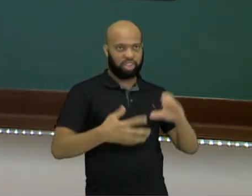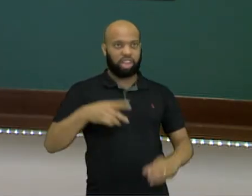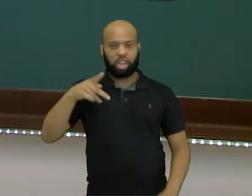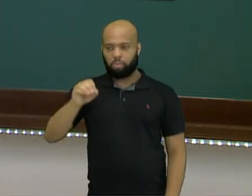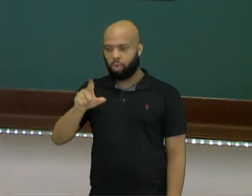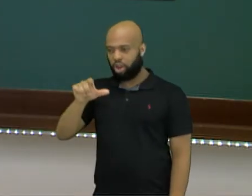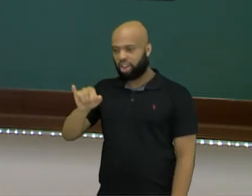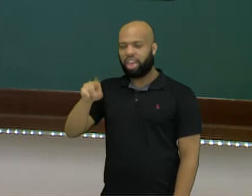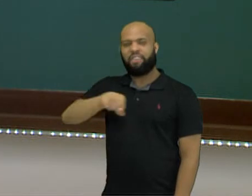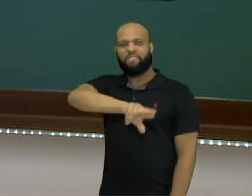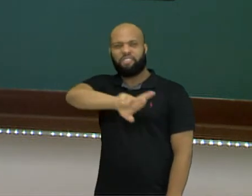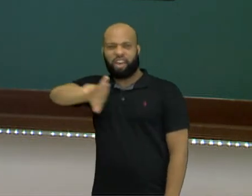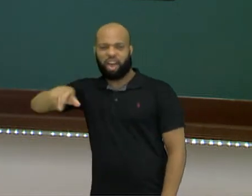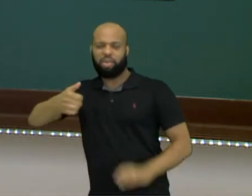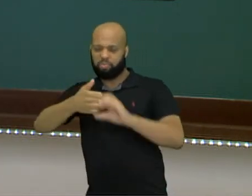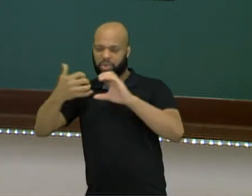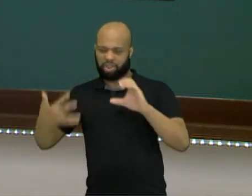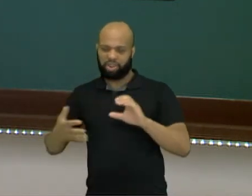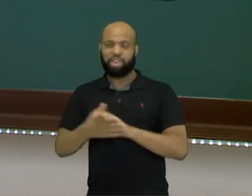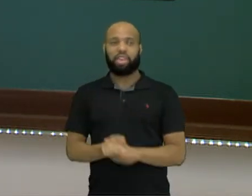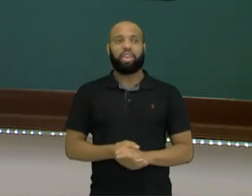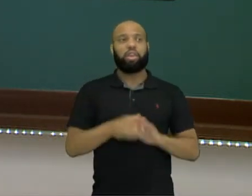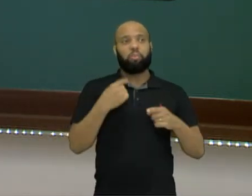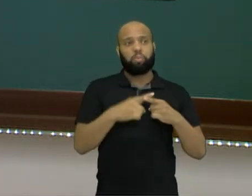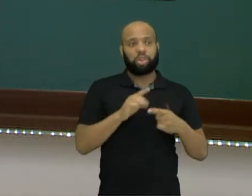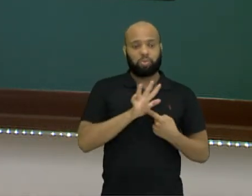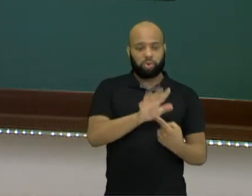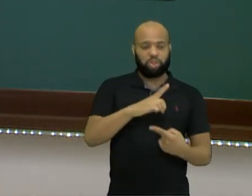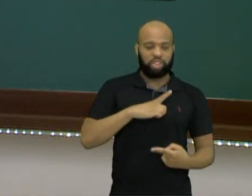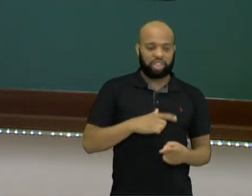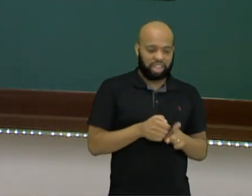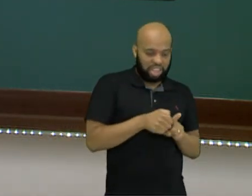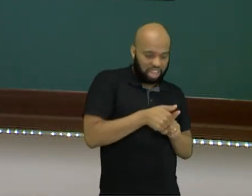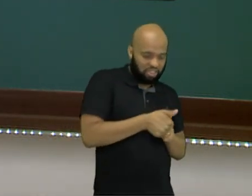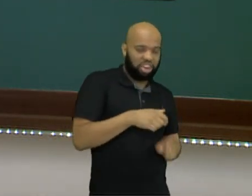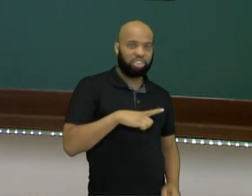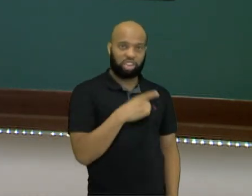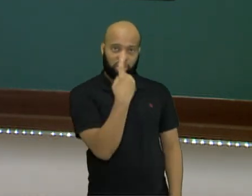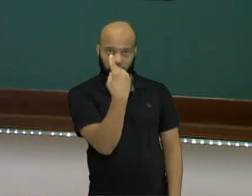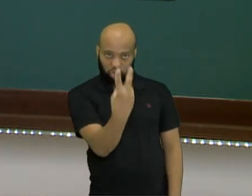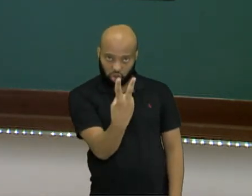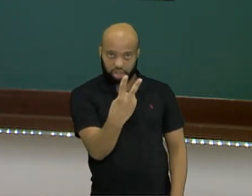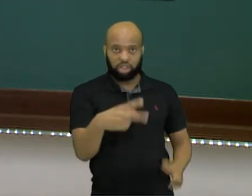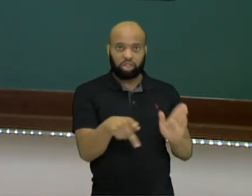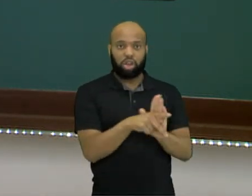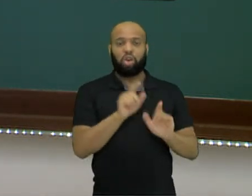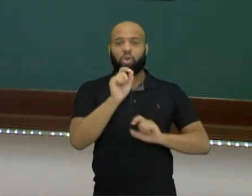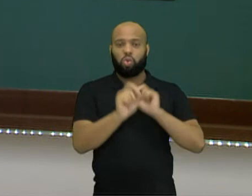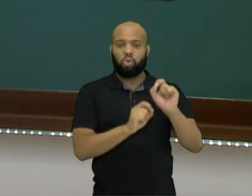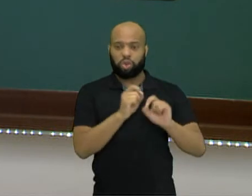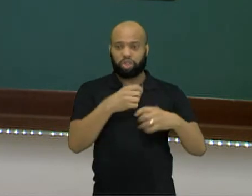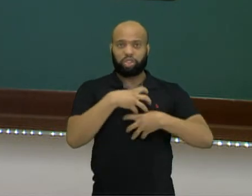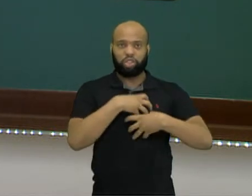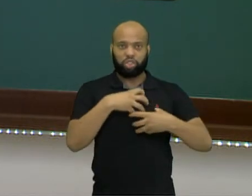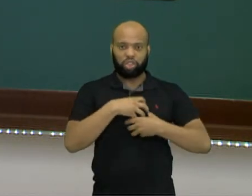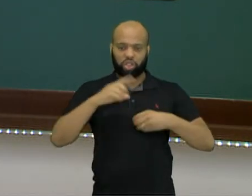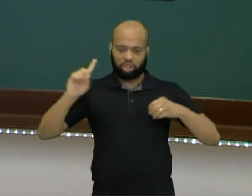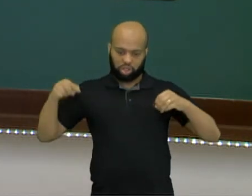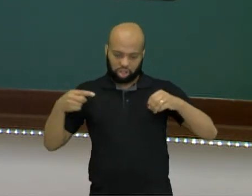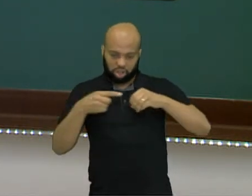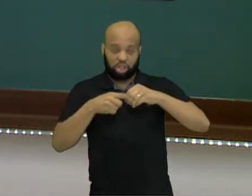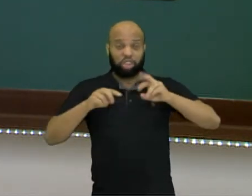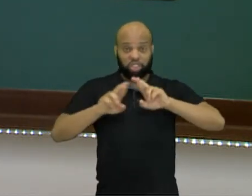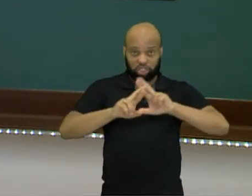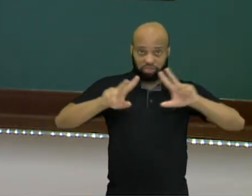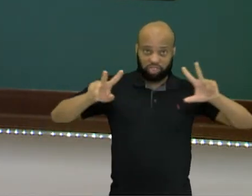vocês, que deu a proporção, quando eu fiz o cruzamento de duas ervilhas heterozigotas, 9:3:3:1. Quando eu vou estudar,